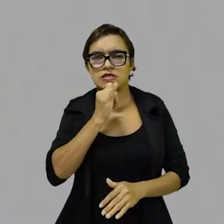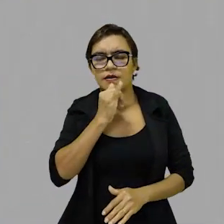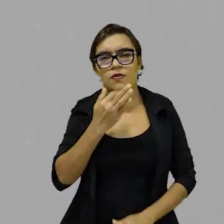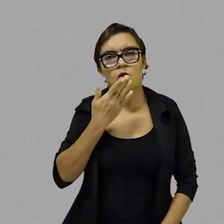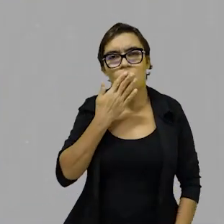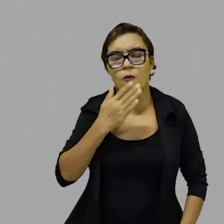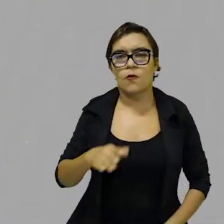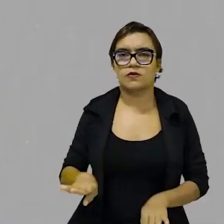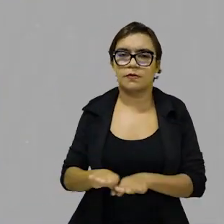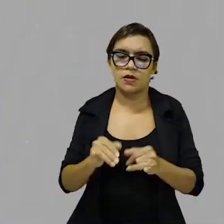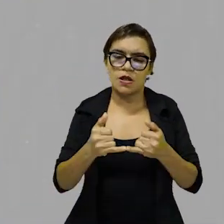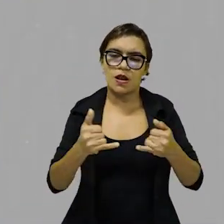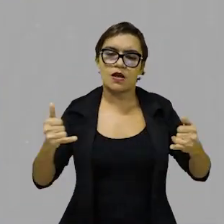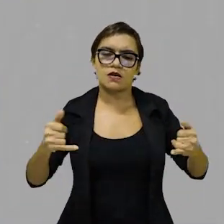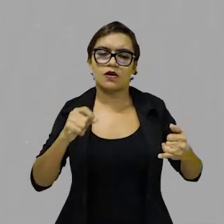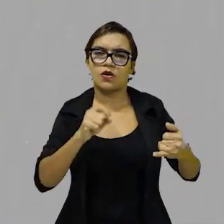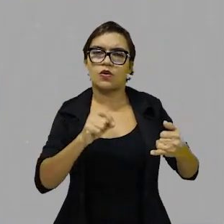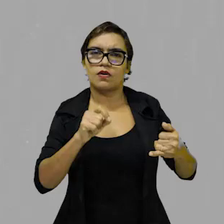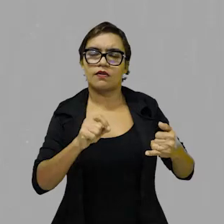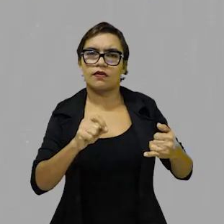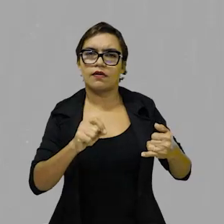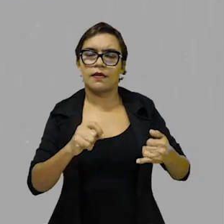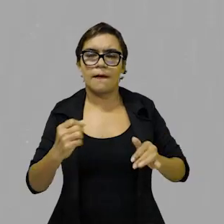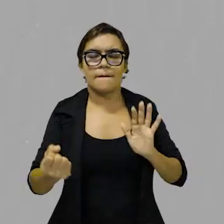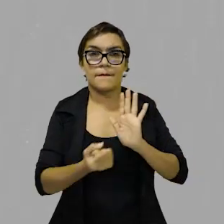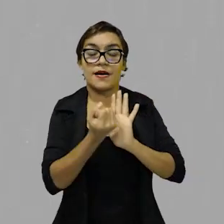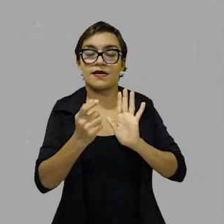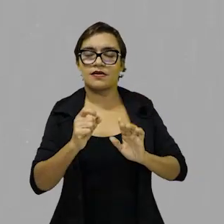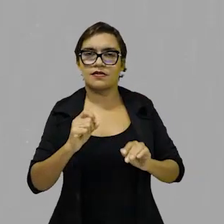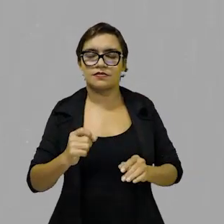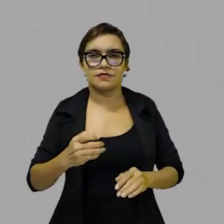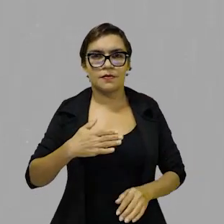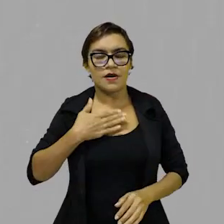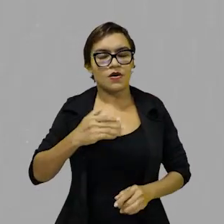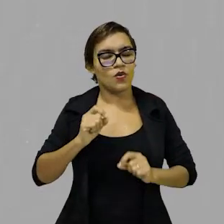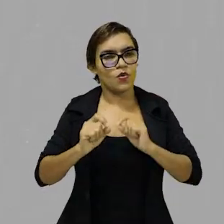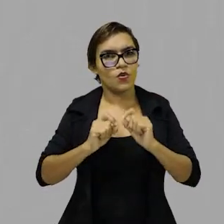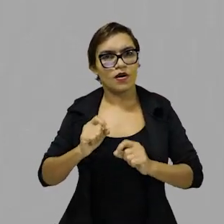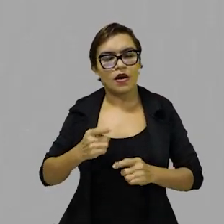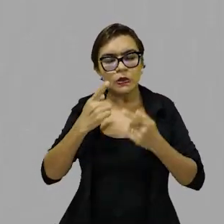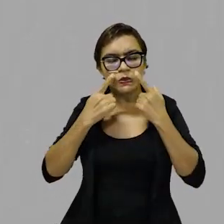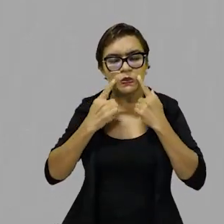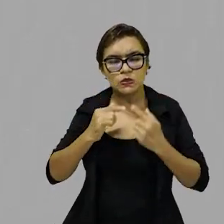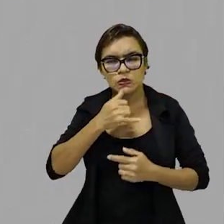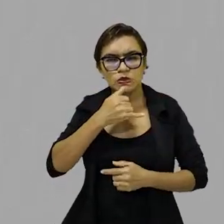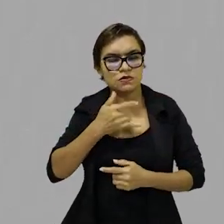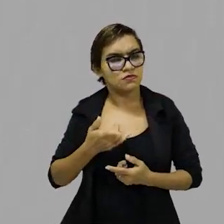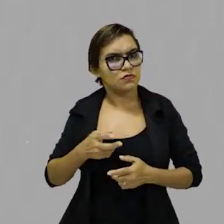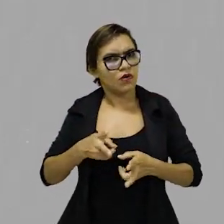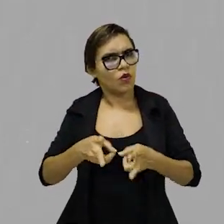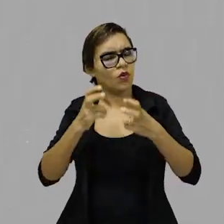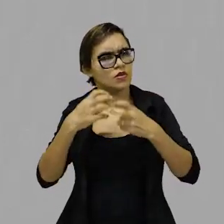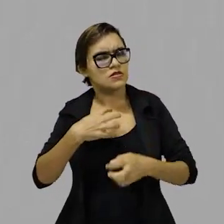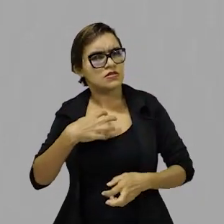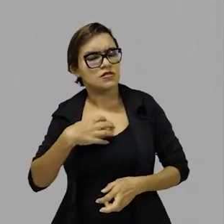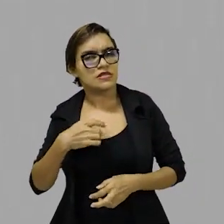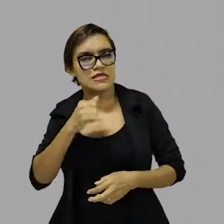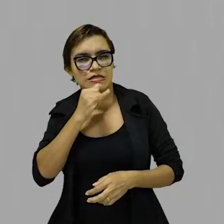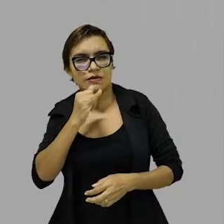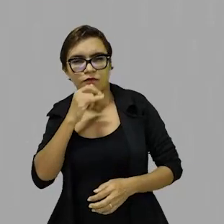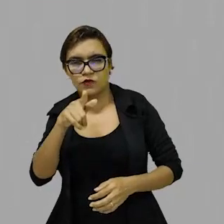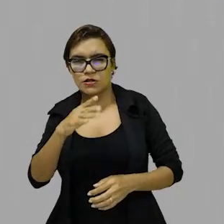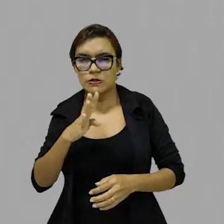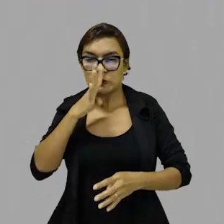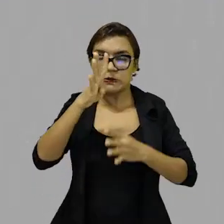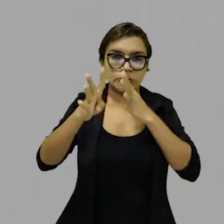uma linha, ela era colocada para causar um efeito dramático. Efeito dramático, né, quando alguns de vocês exageram